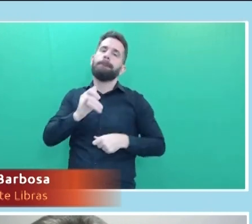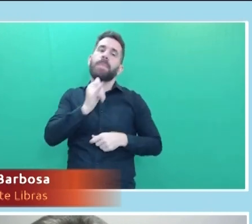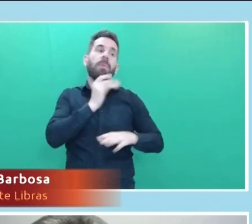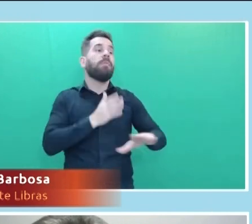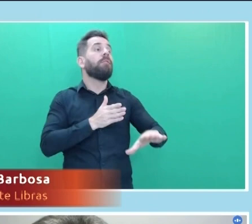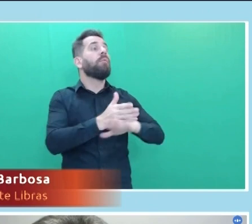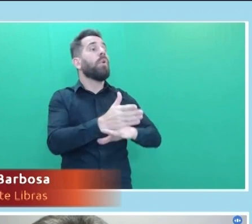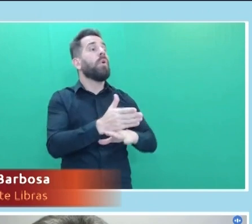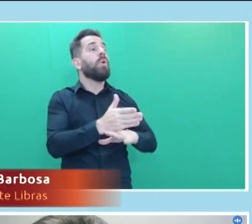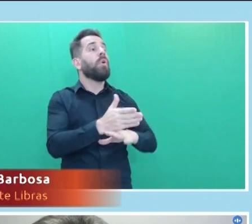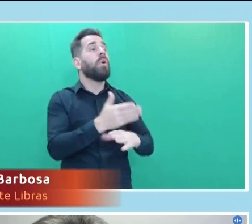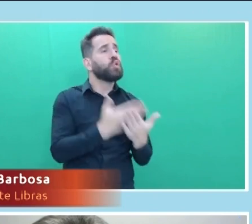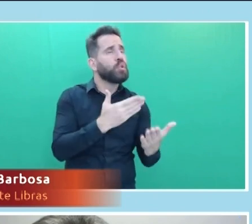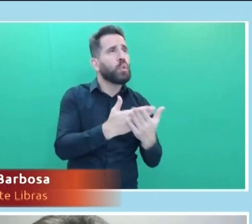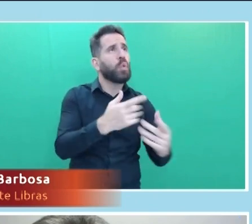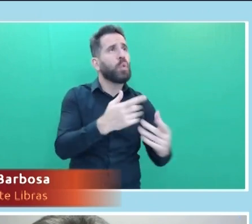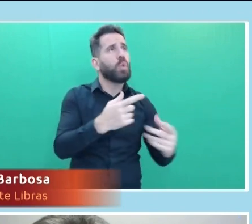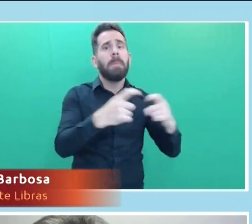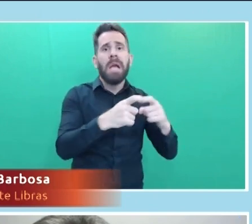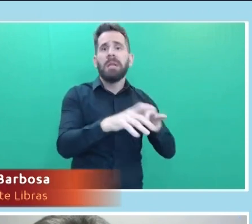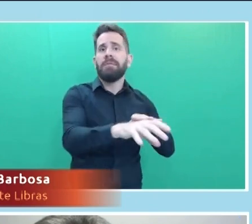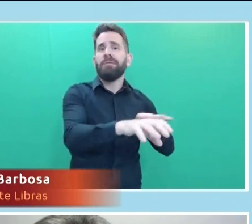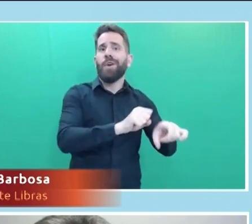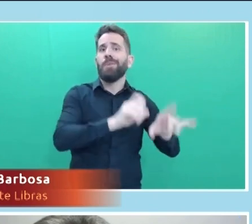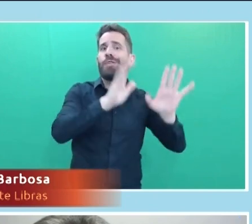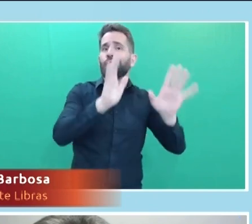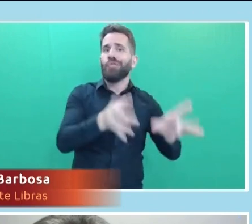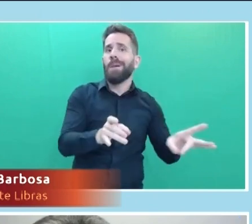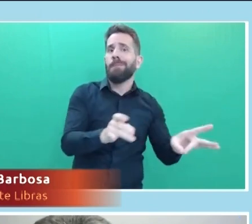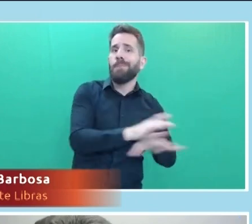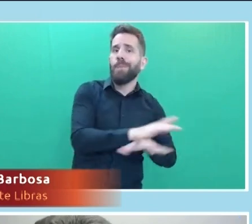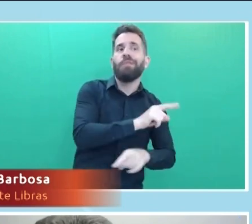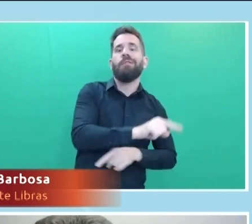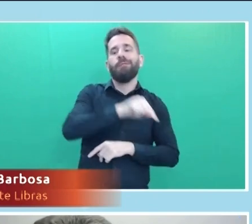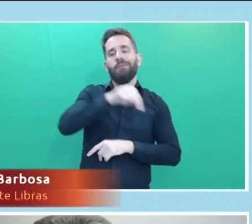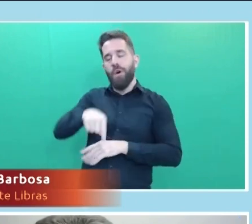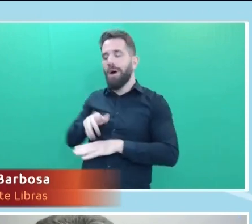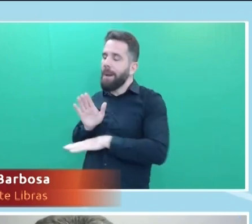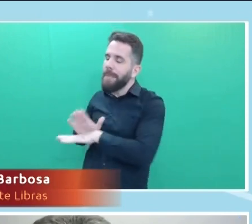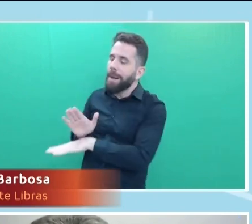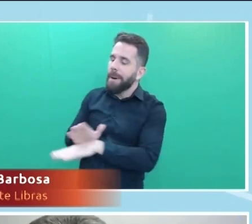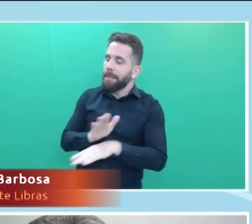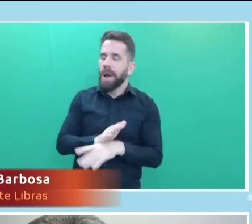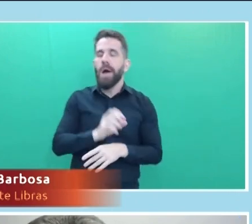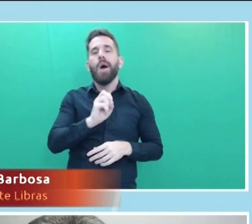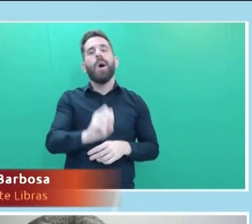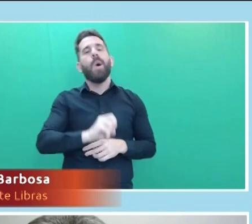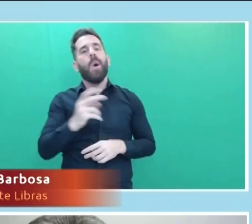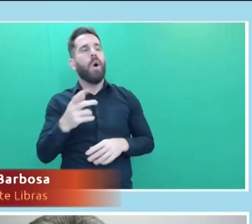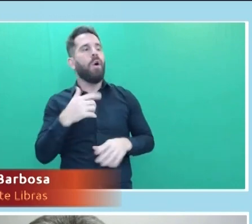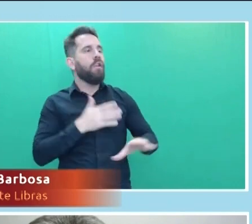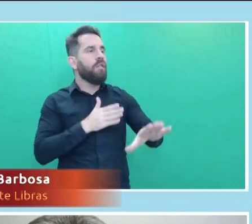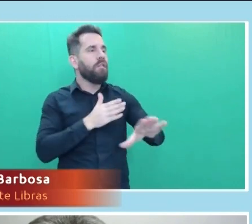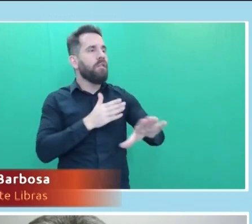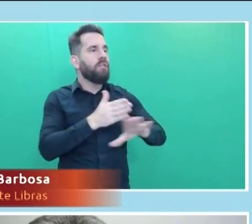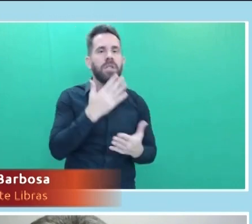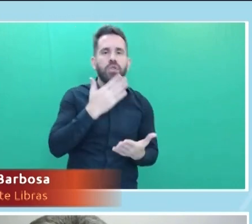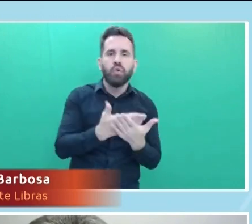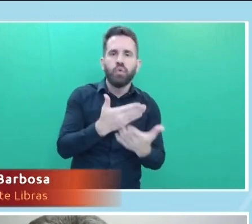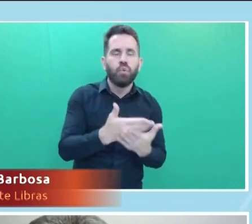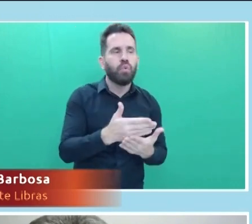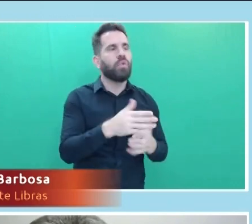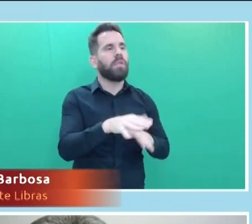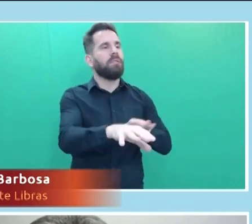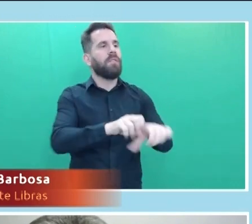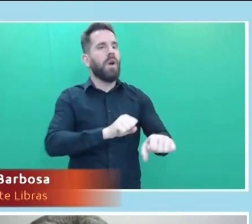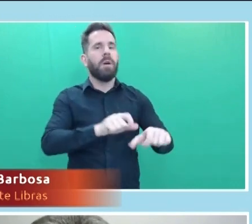professor. Então, a gente muitas vezes conhece não indígena, aí